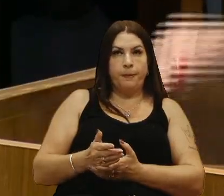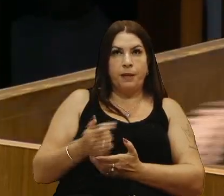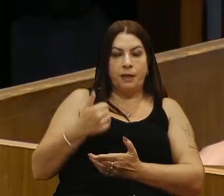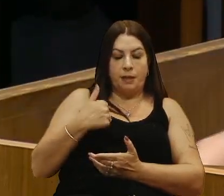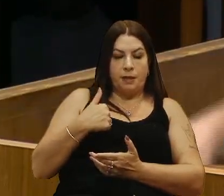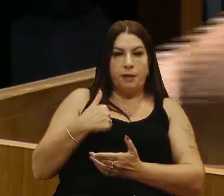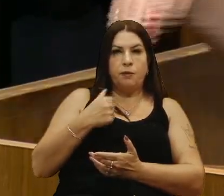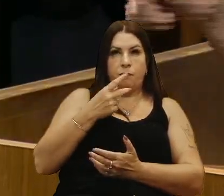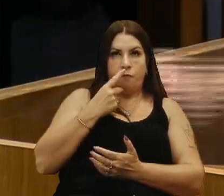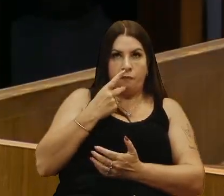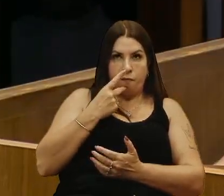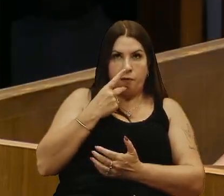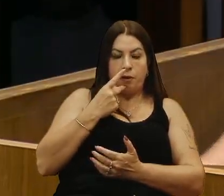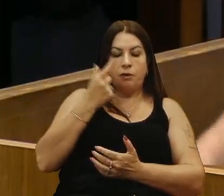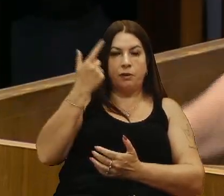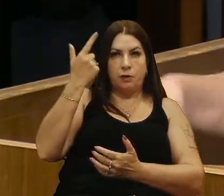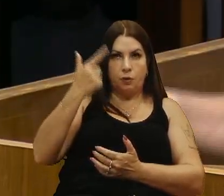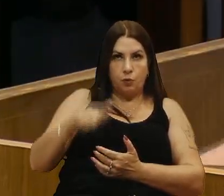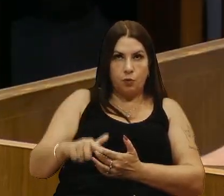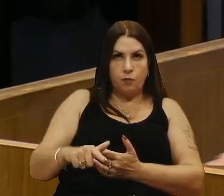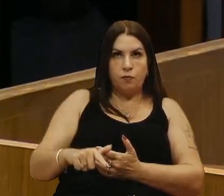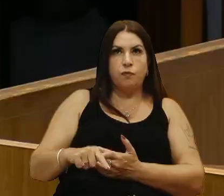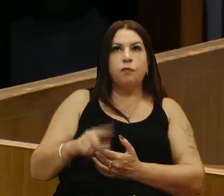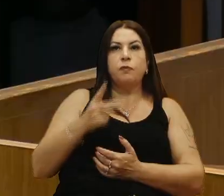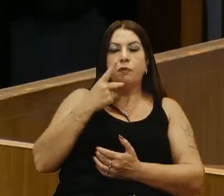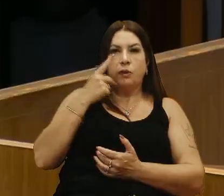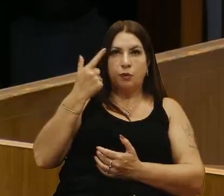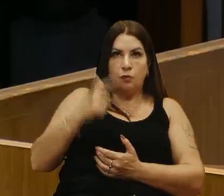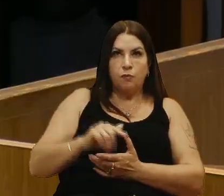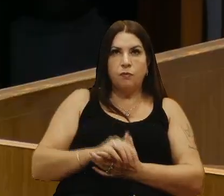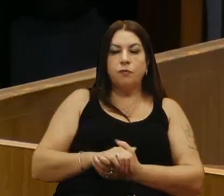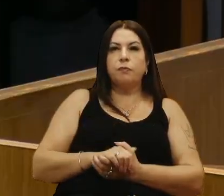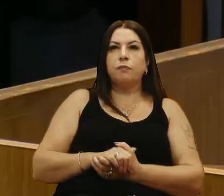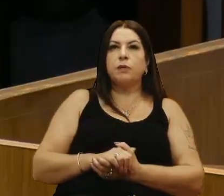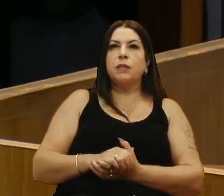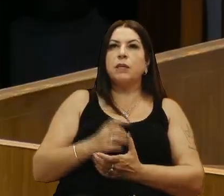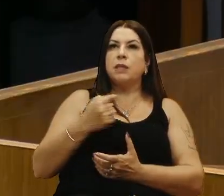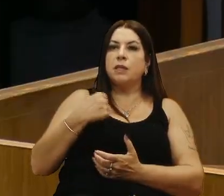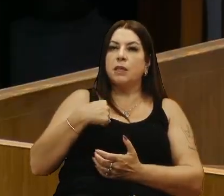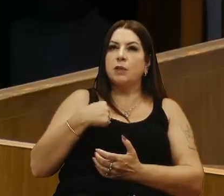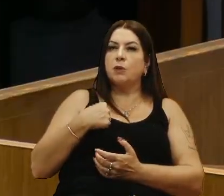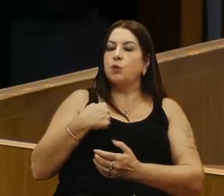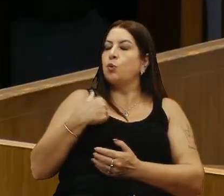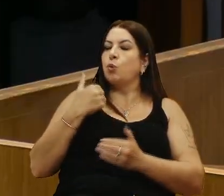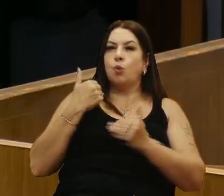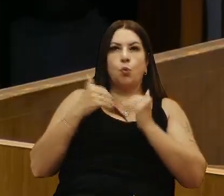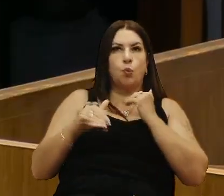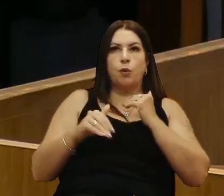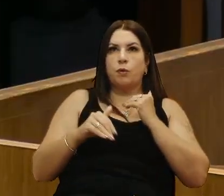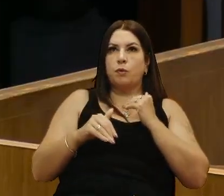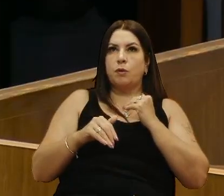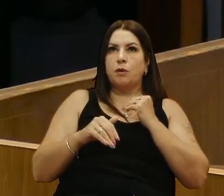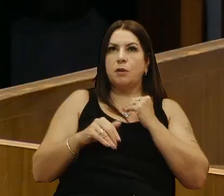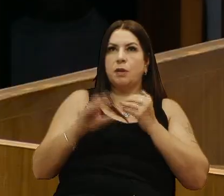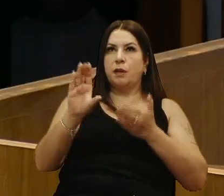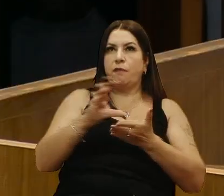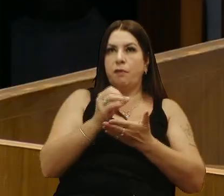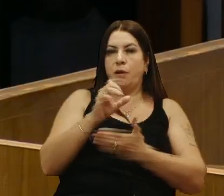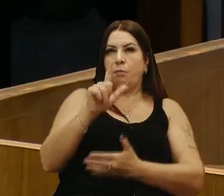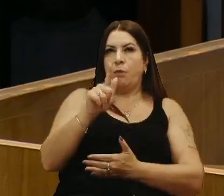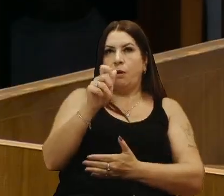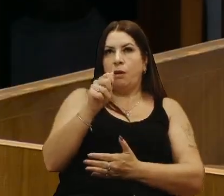Eu falo, repito e afirmo que eu sou contrária à verba de